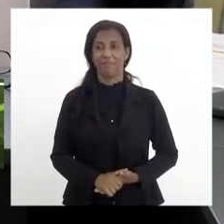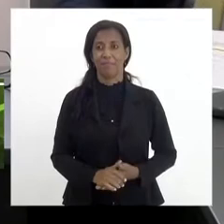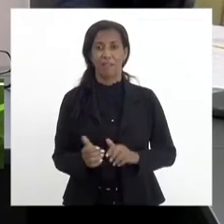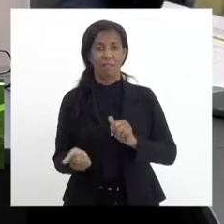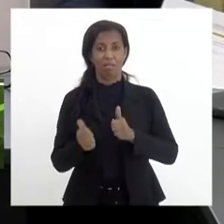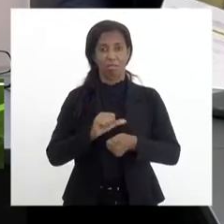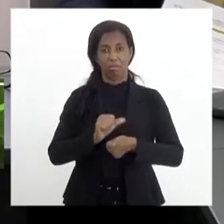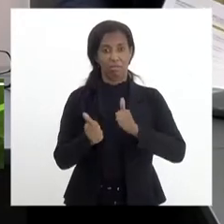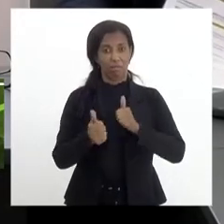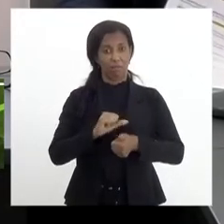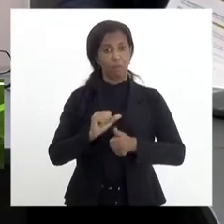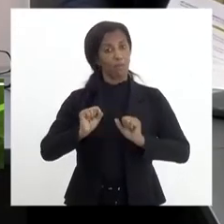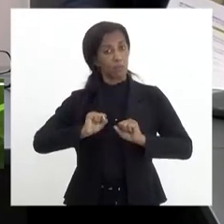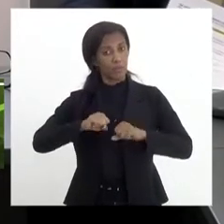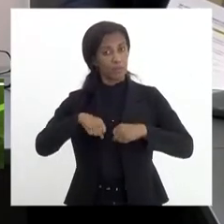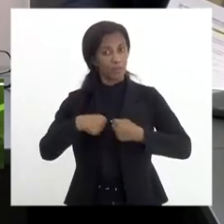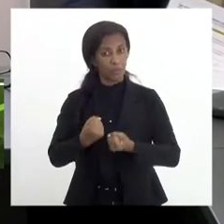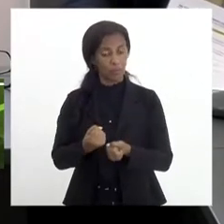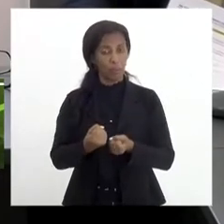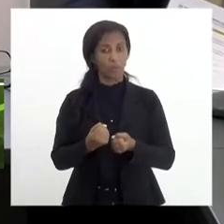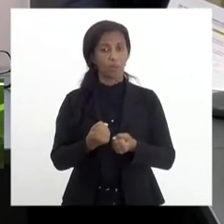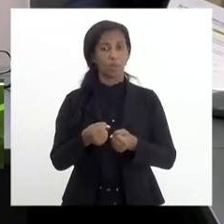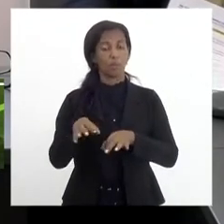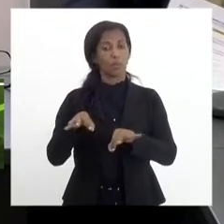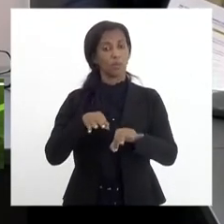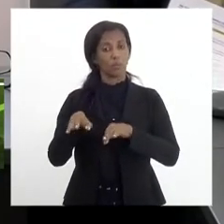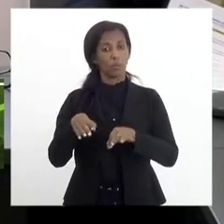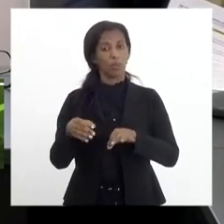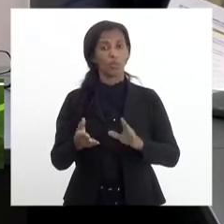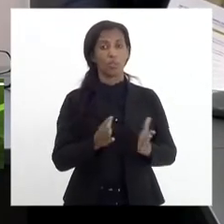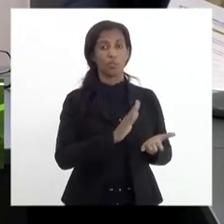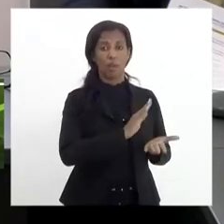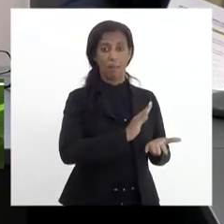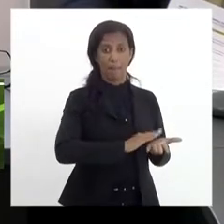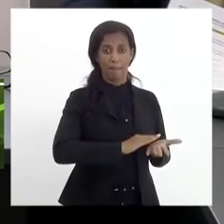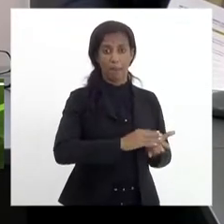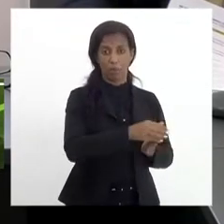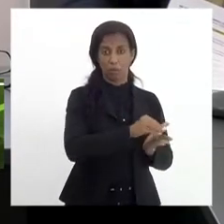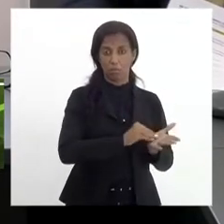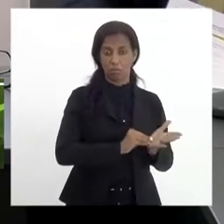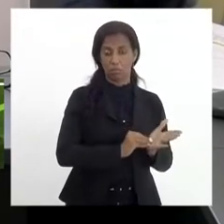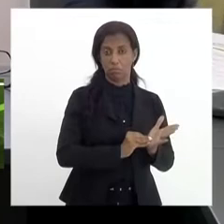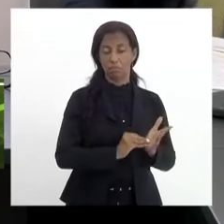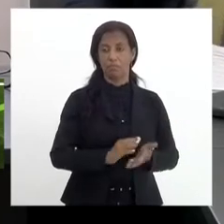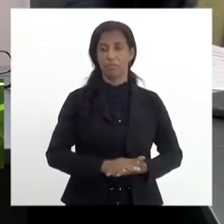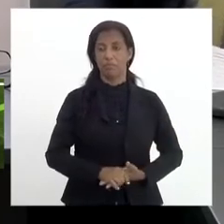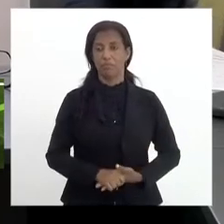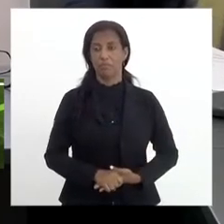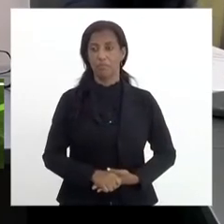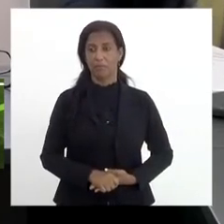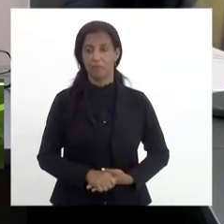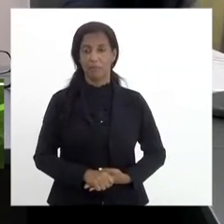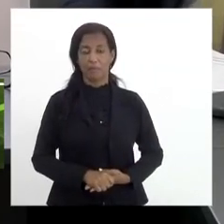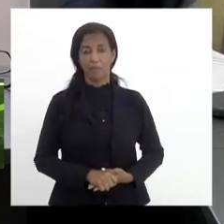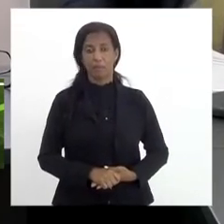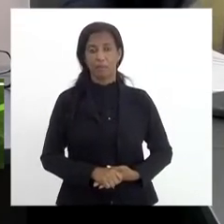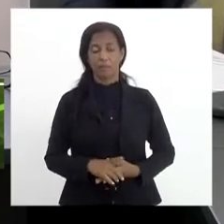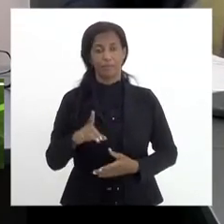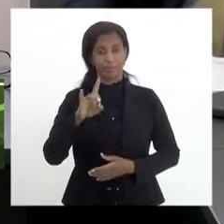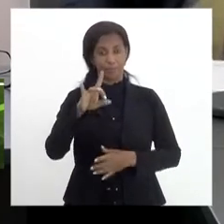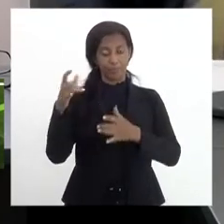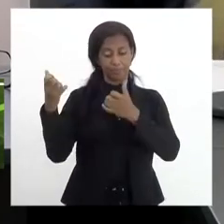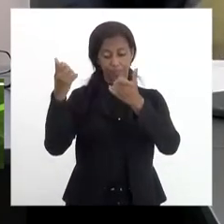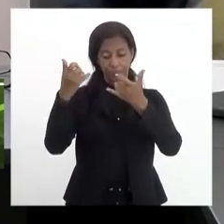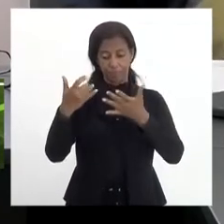readequando, e vamos fazer força para que o projeto vá à pauta o mais breve possível. Perfeito. É só explicar o